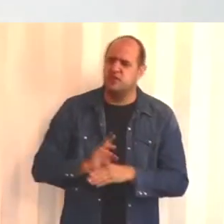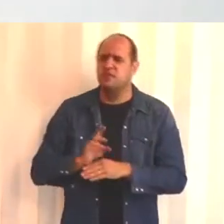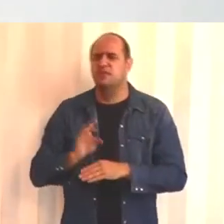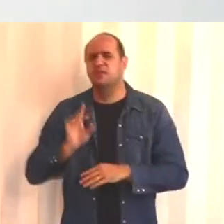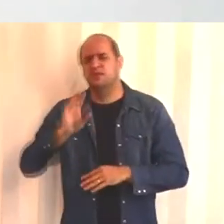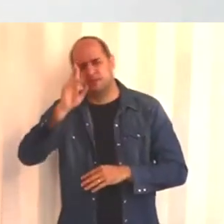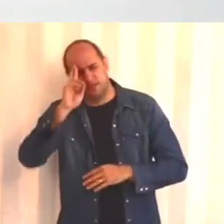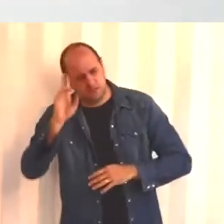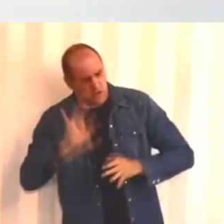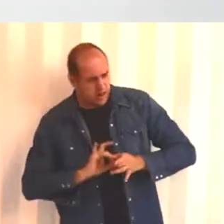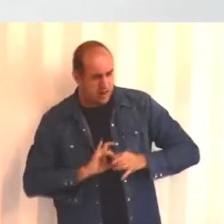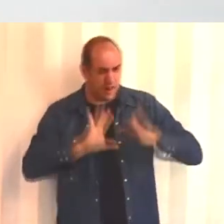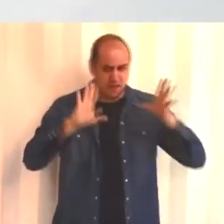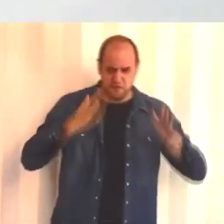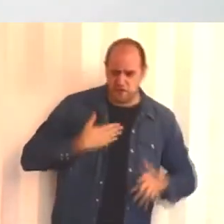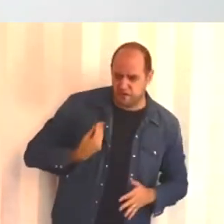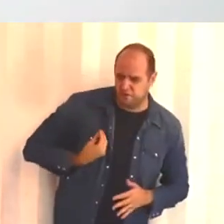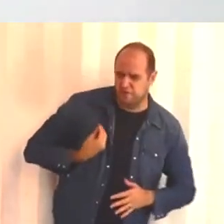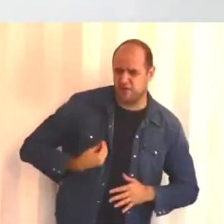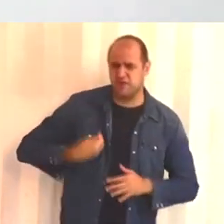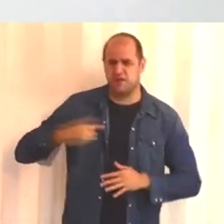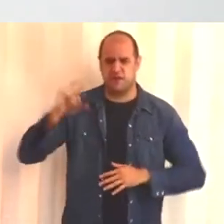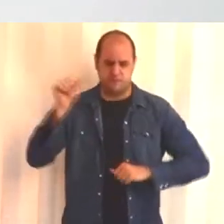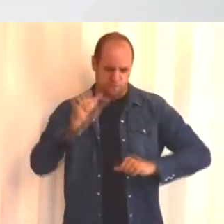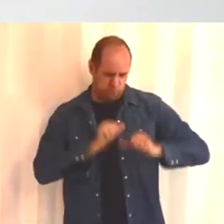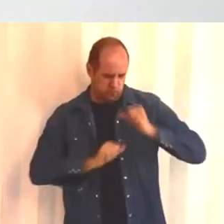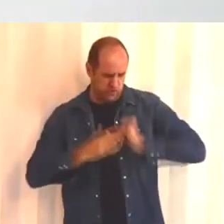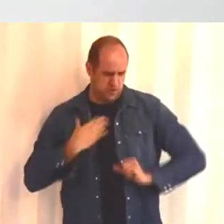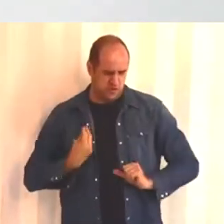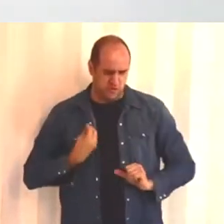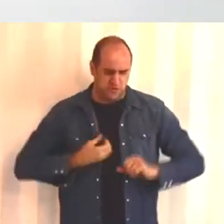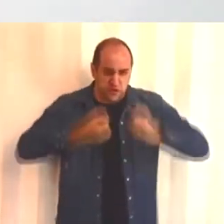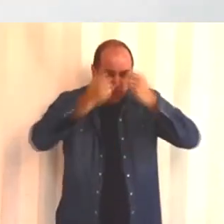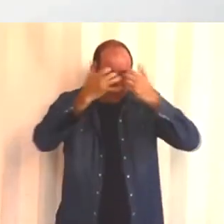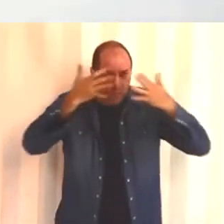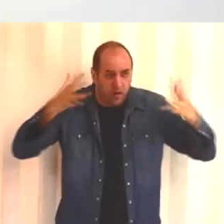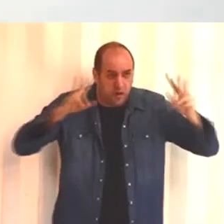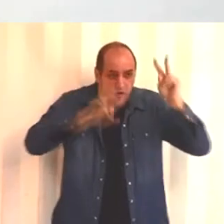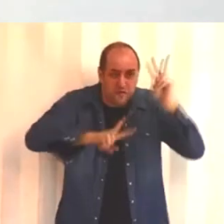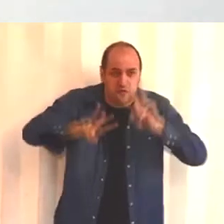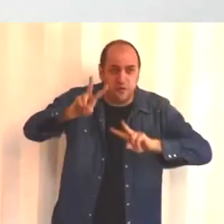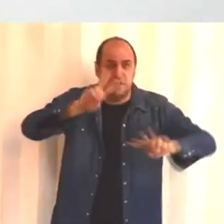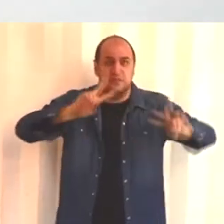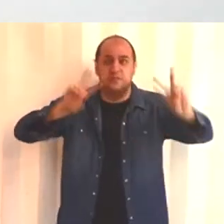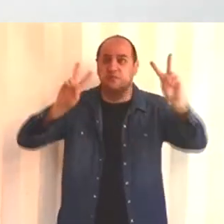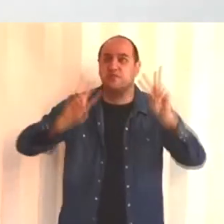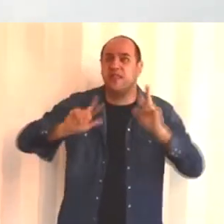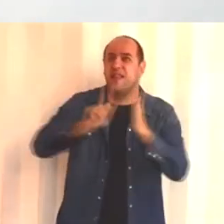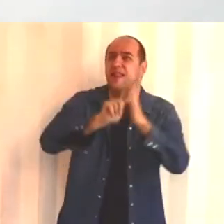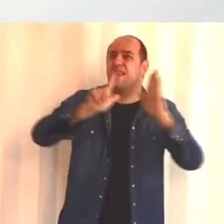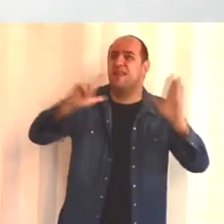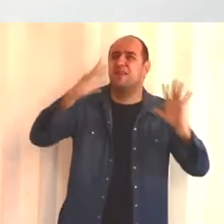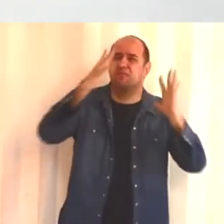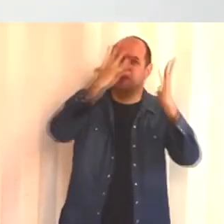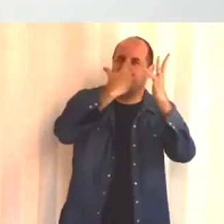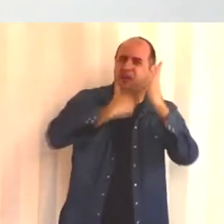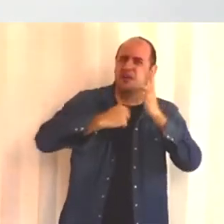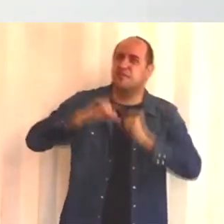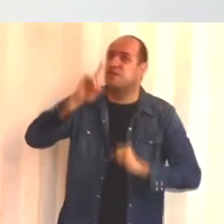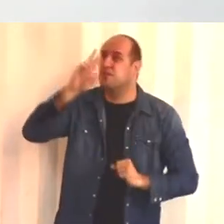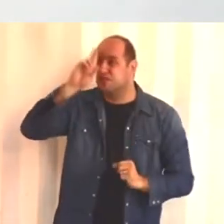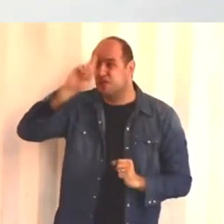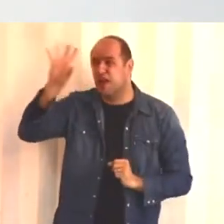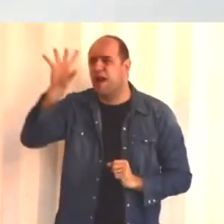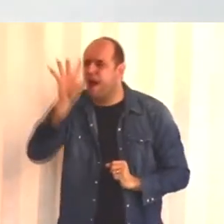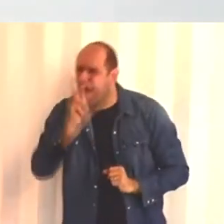o meu libertador, o Senhor é aquele que transformou a minha vida e me deu visão para enxergar as maravilhas da Tua lei. O Senhor é aquele que me